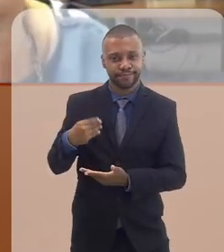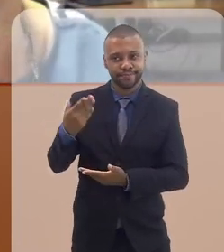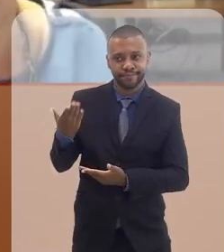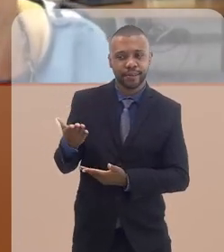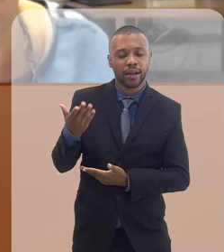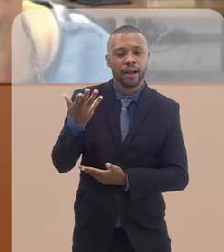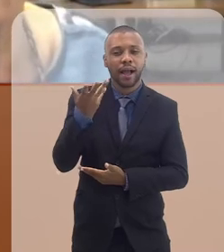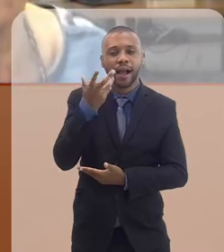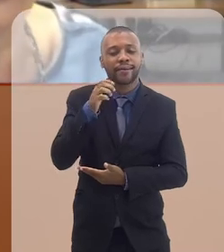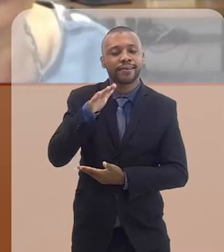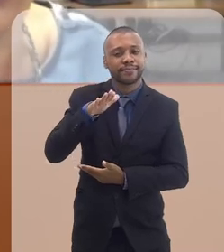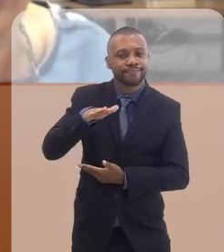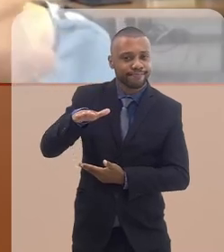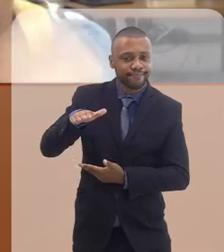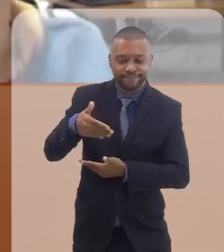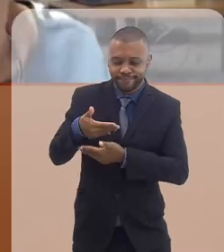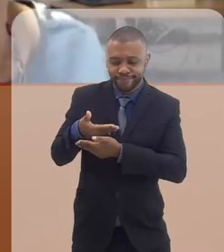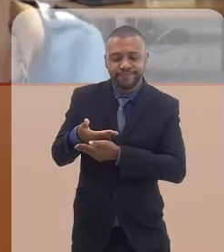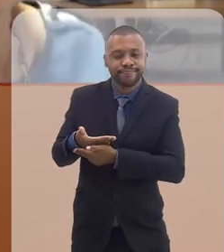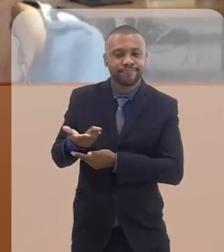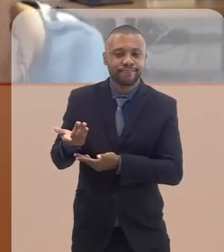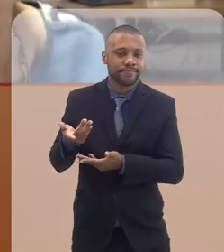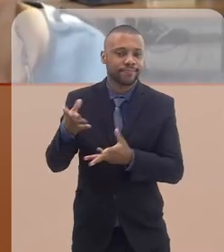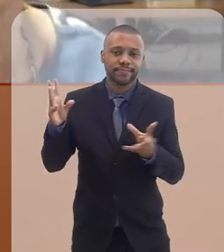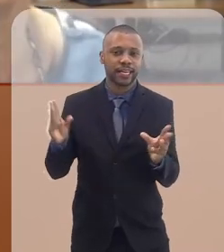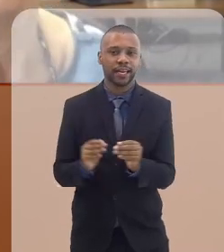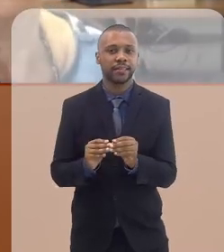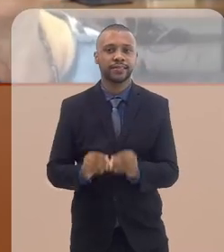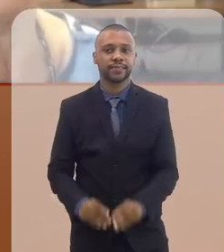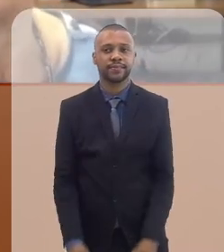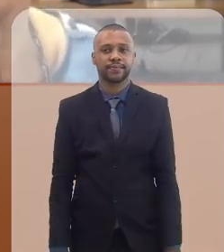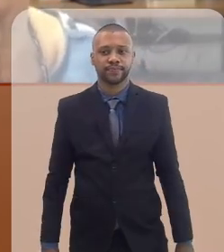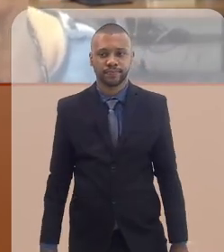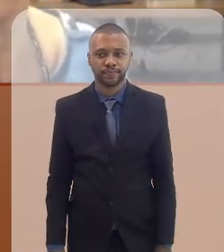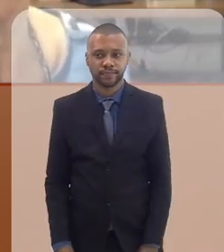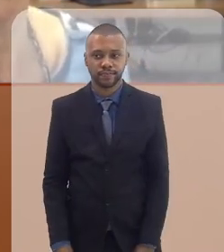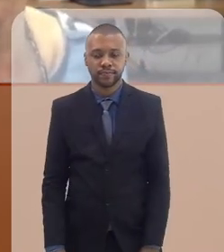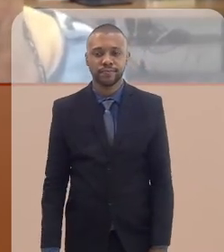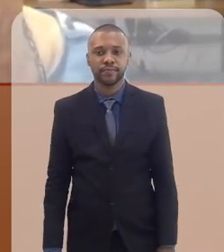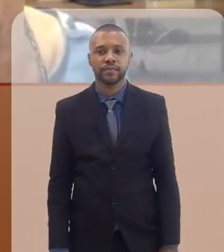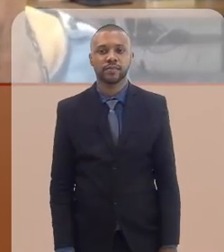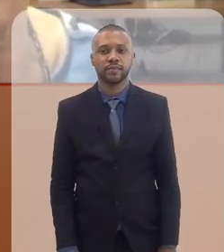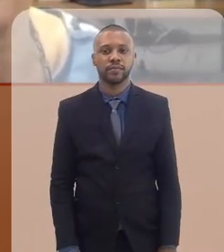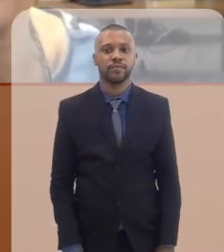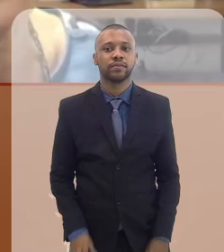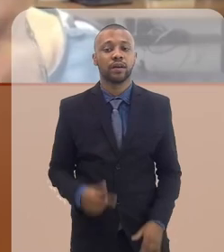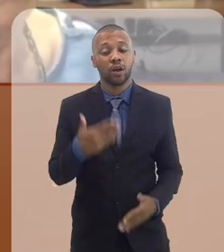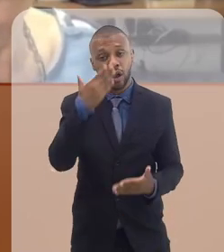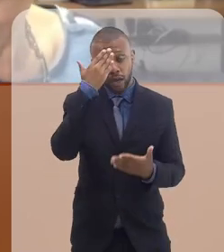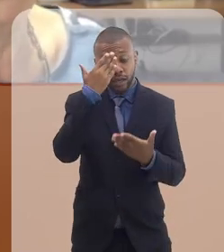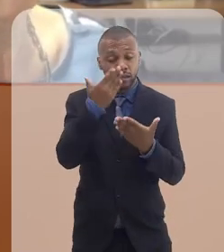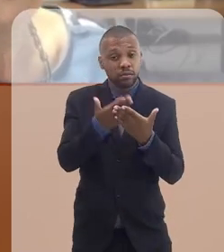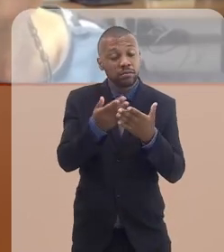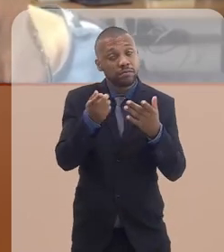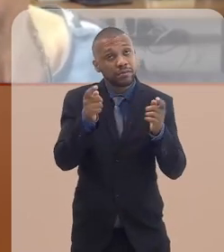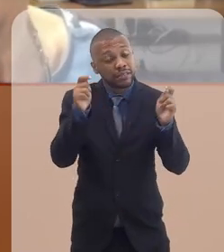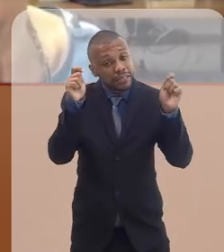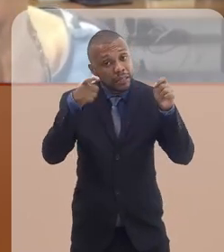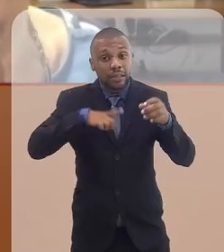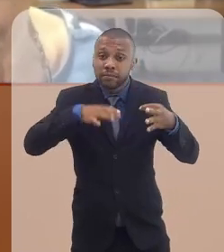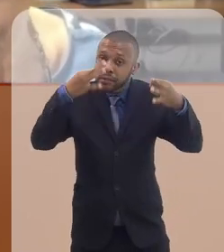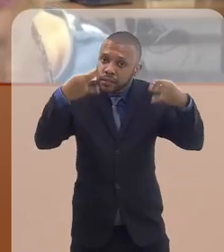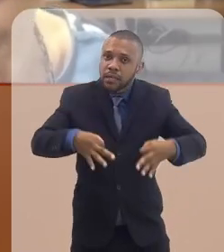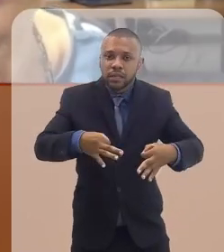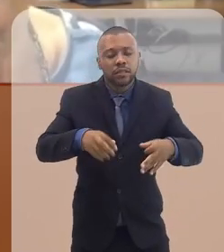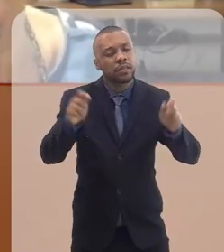A pequena, né? A caçulinha. Maiores. É isso. Então, está tudo... Eu acho que dá